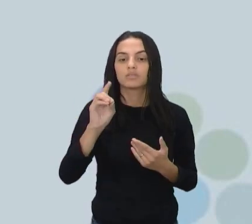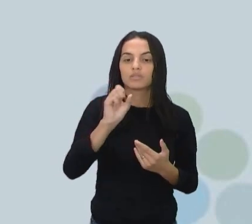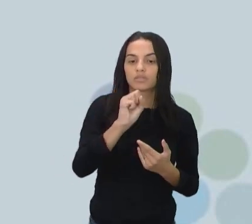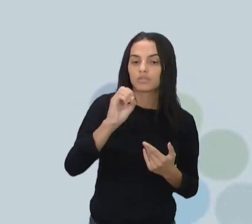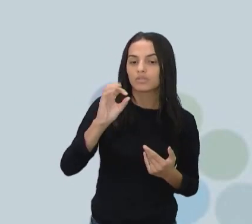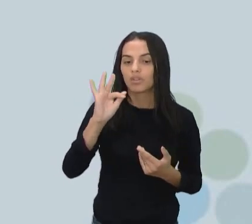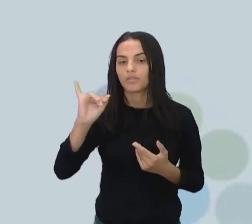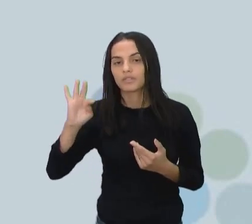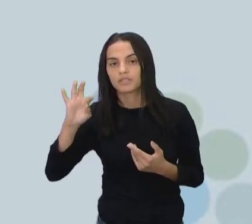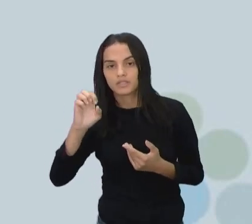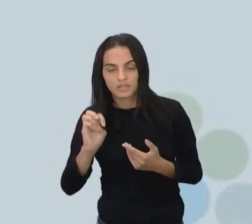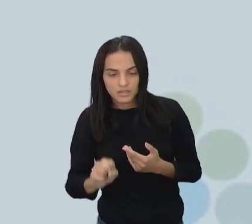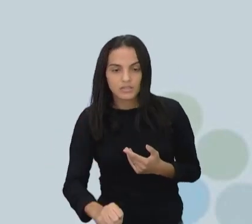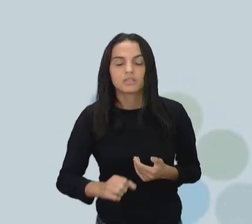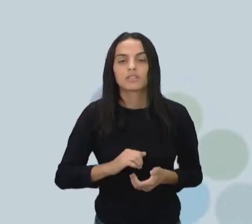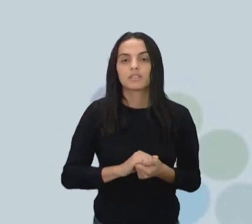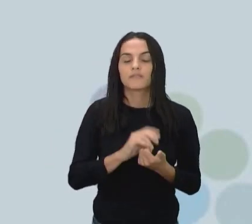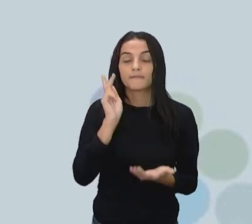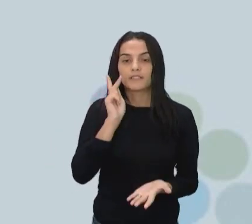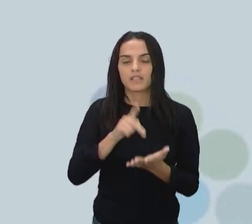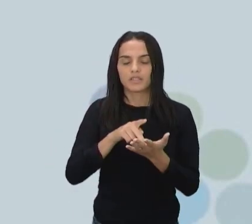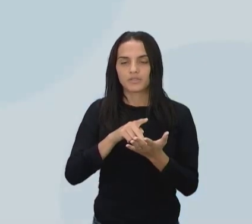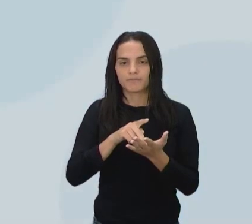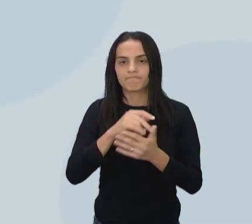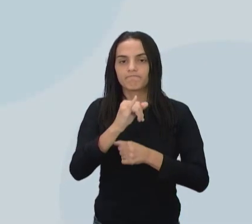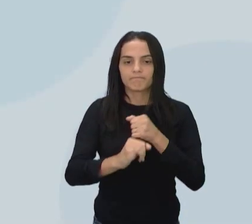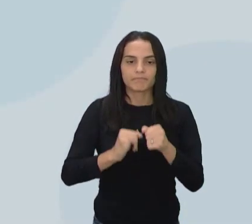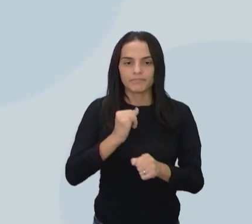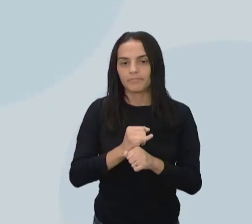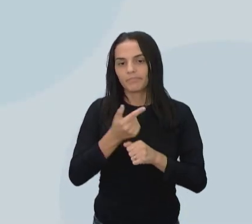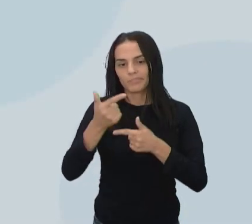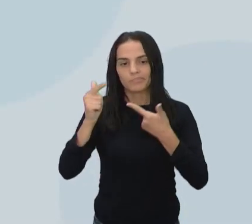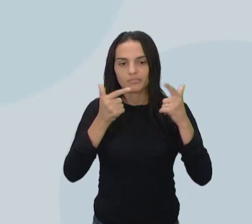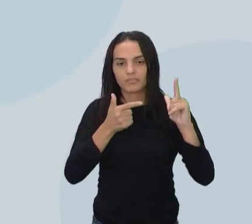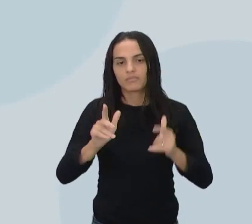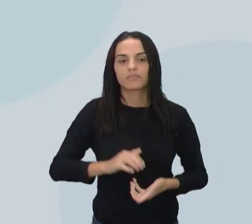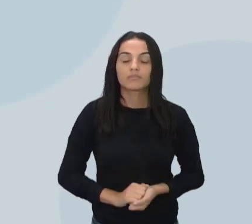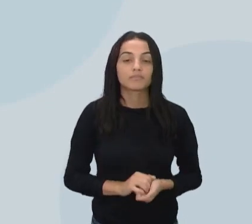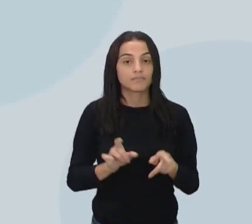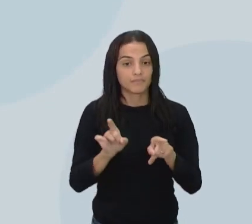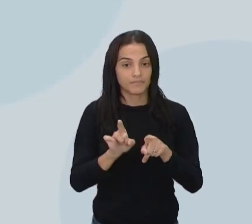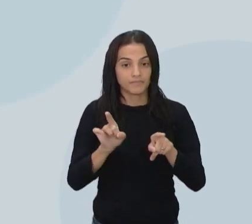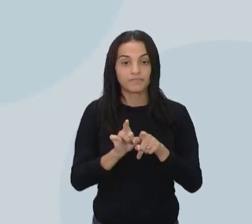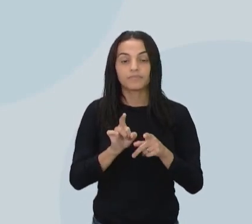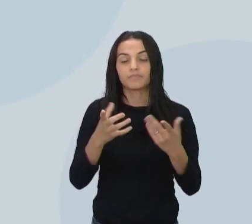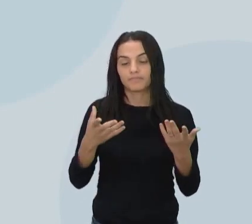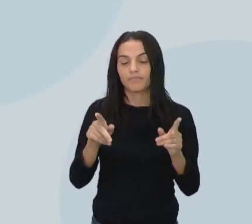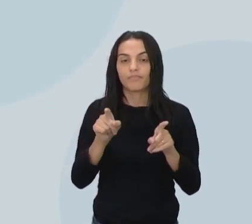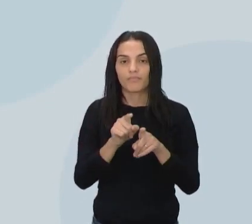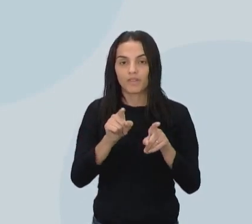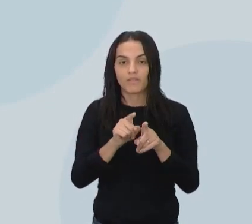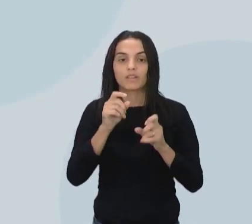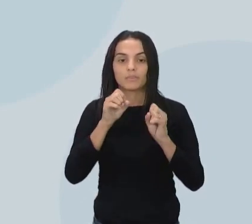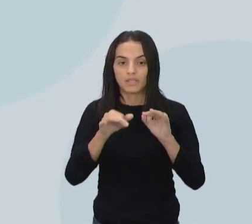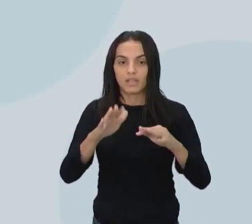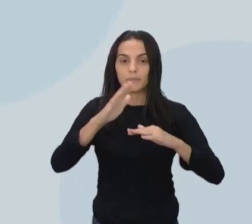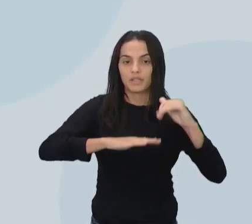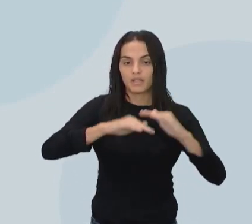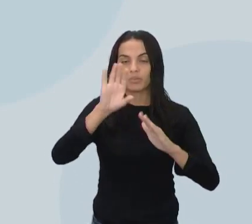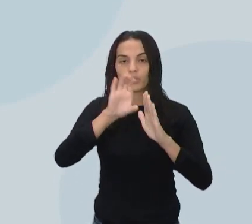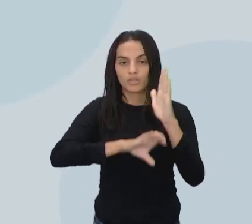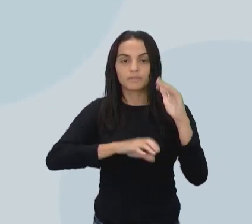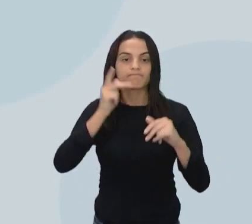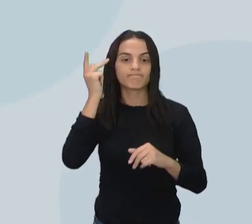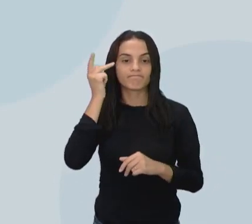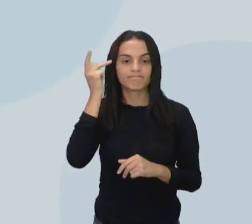de simulação e de realidade virtual, entre outros. Também vai abordar também a habilidade do currículo paulista,